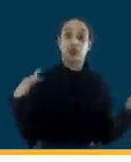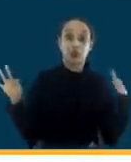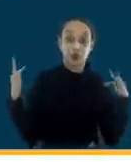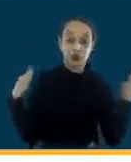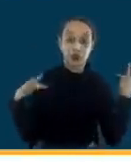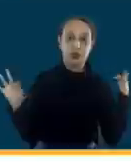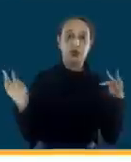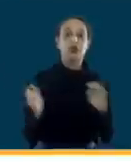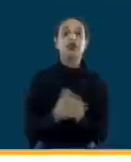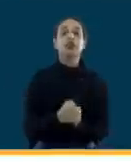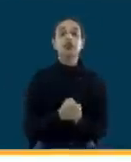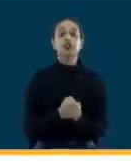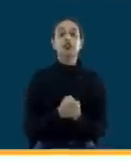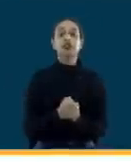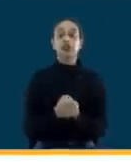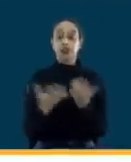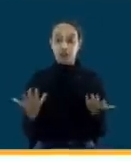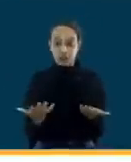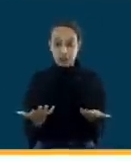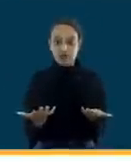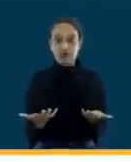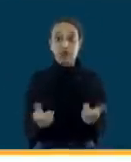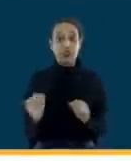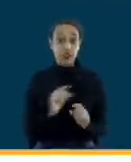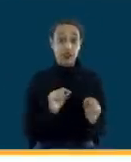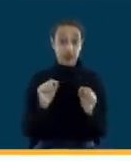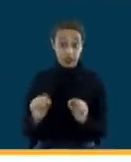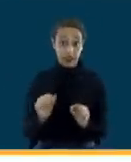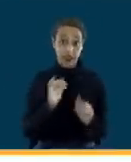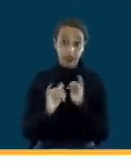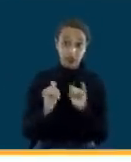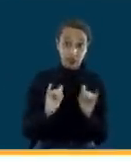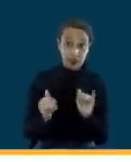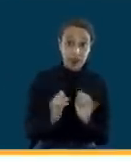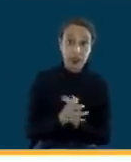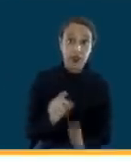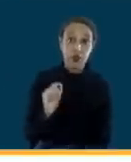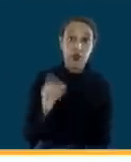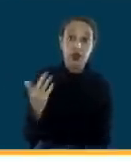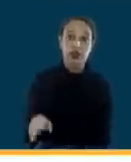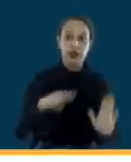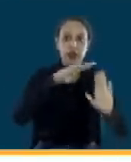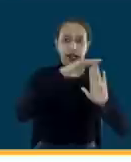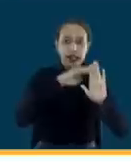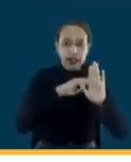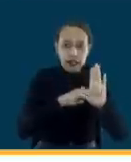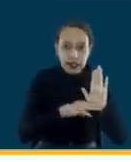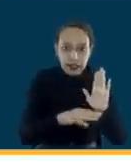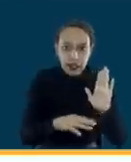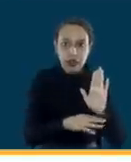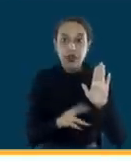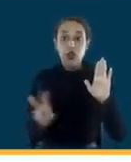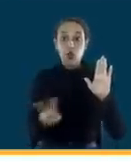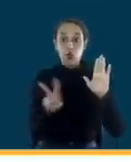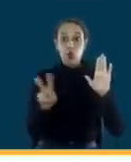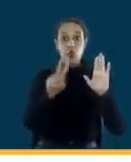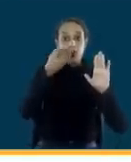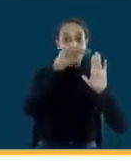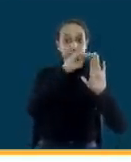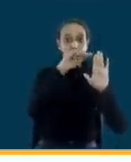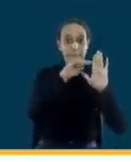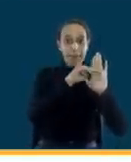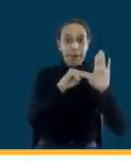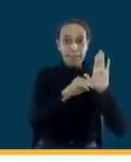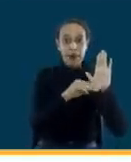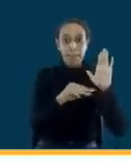é nas páginas do Ministério do Turismo que essa informação está, que é a tabela de distribuição de valores para municípios e